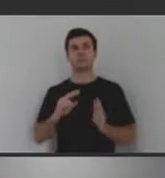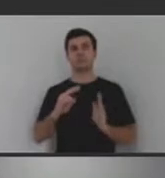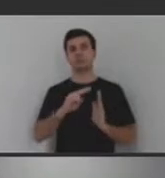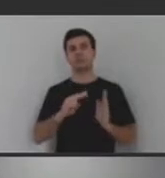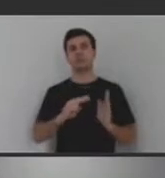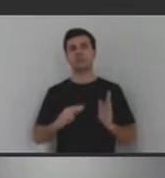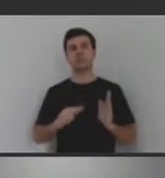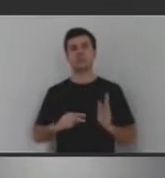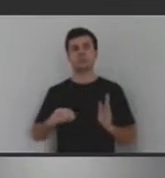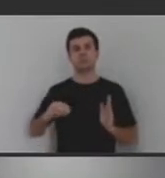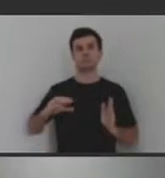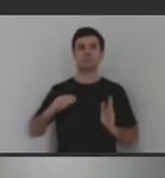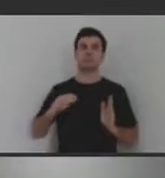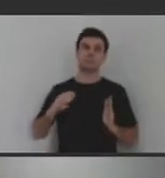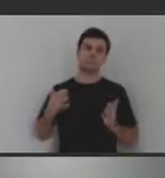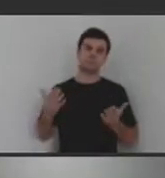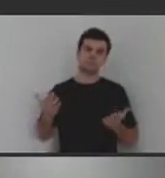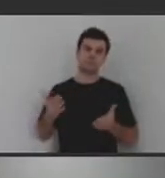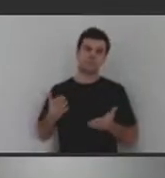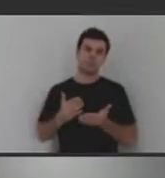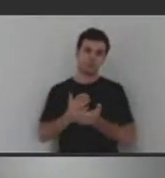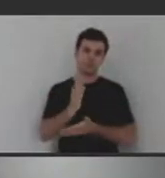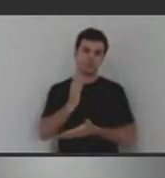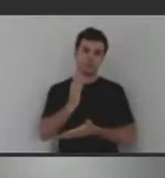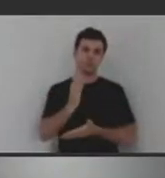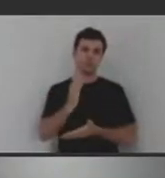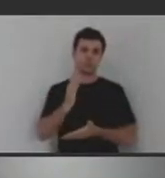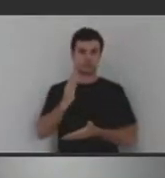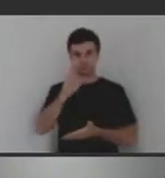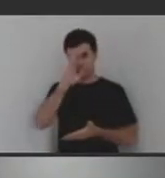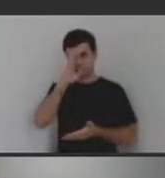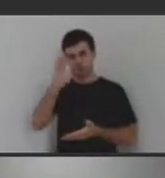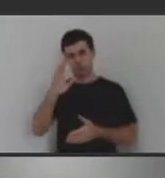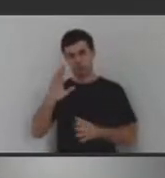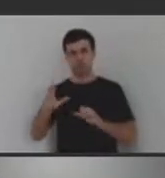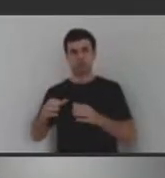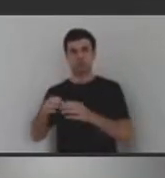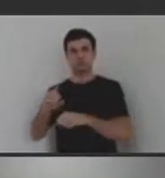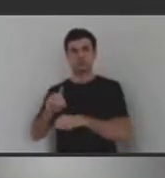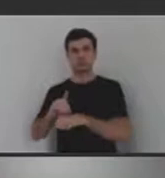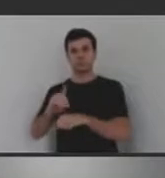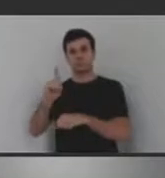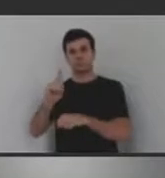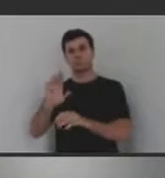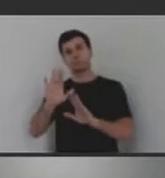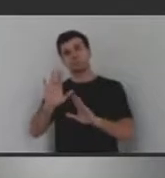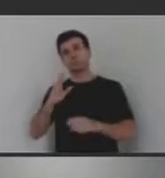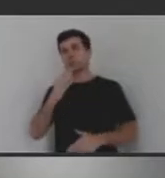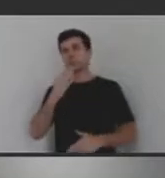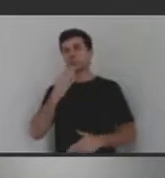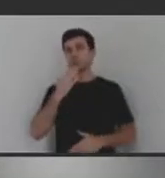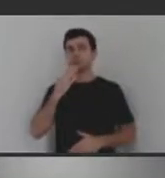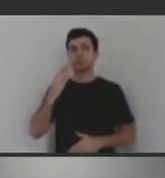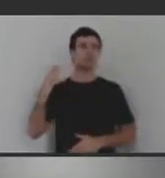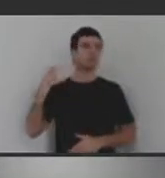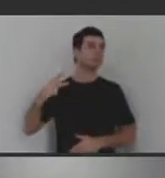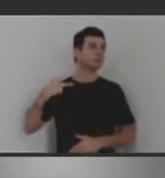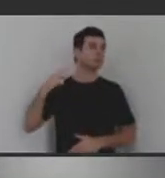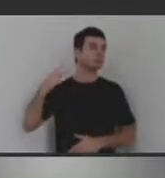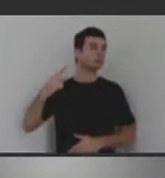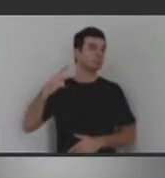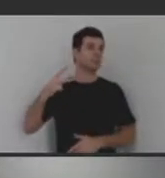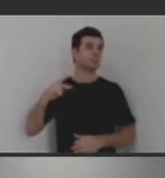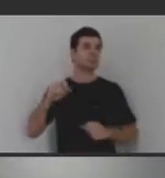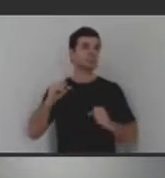porque automaticamente são aprovadas pela mesa diretora. Mas como se refere a um pedido de um parlamentar, eu